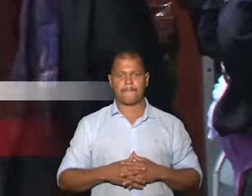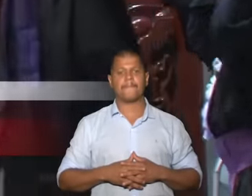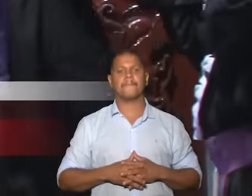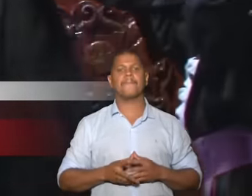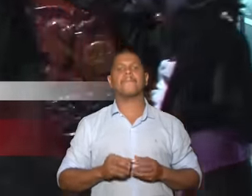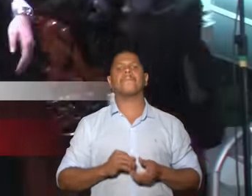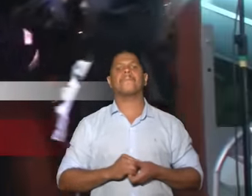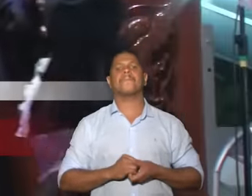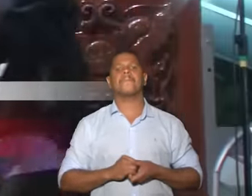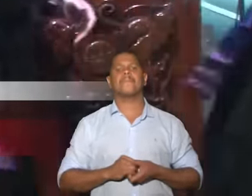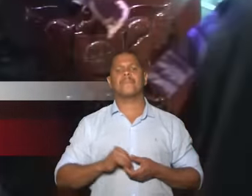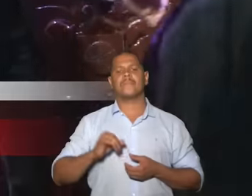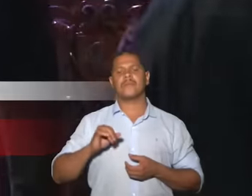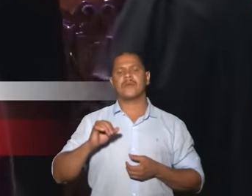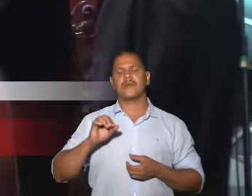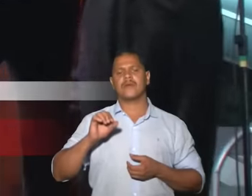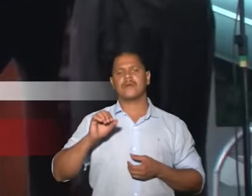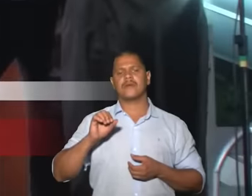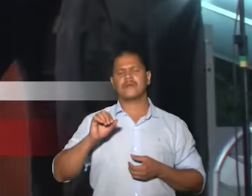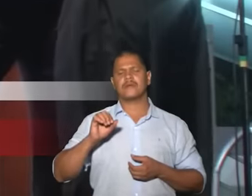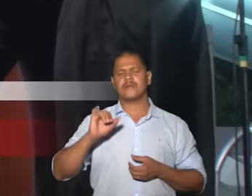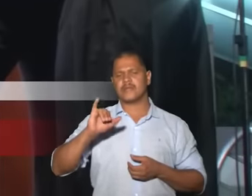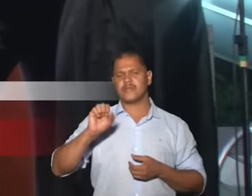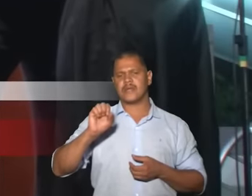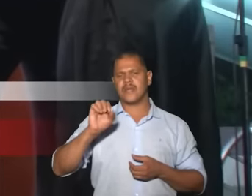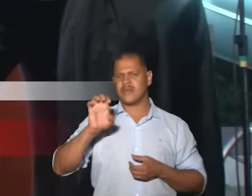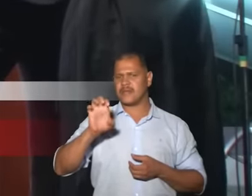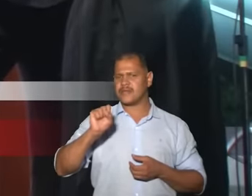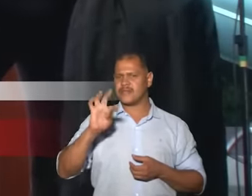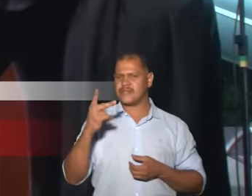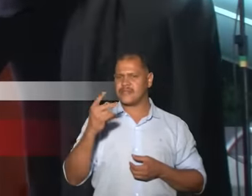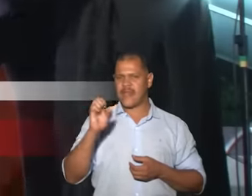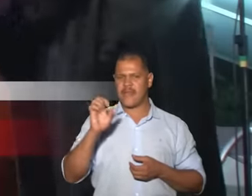Nicole Stephanie de Oliveira Lima,